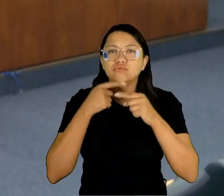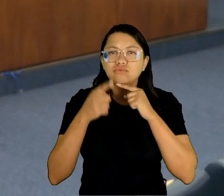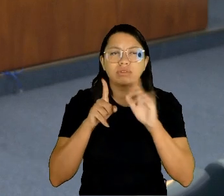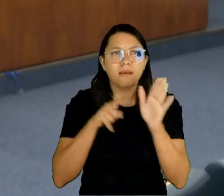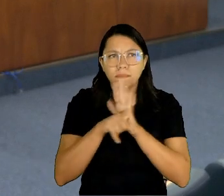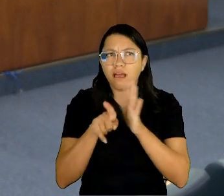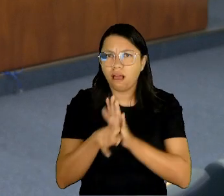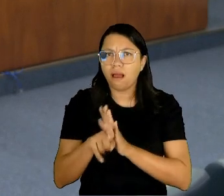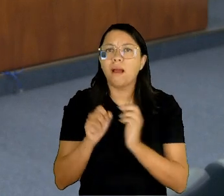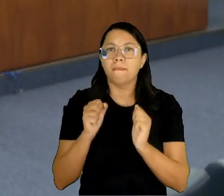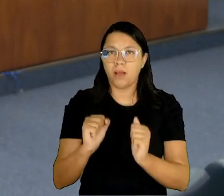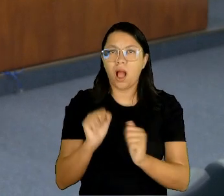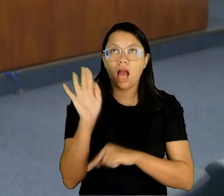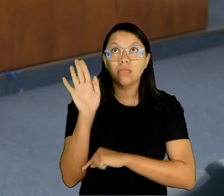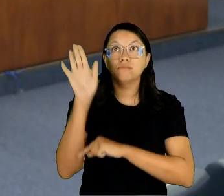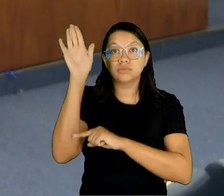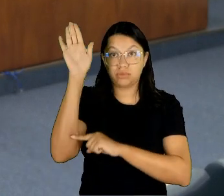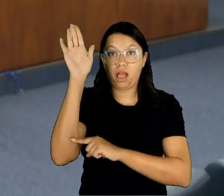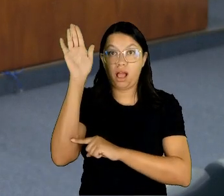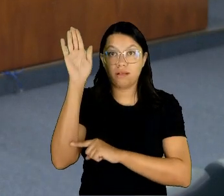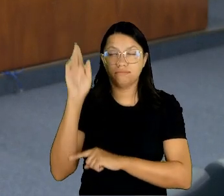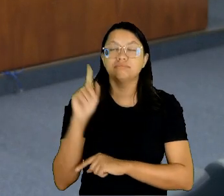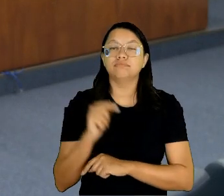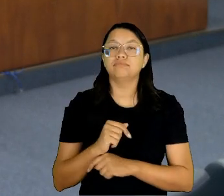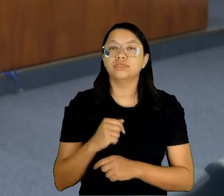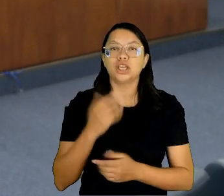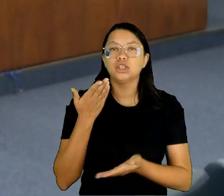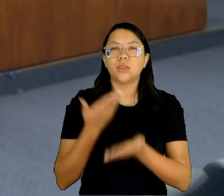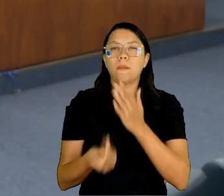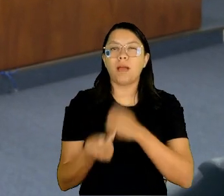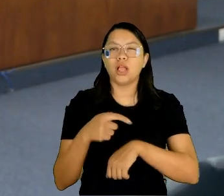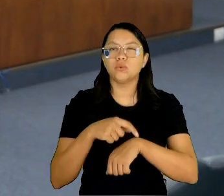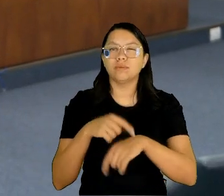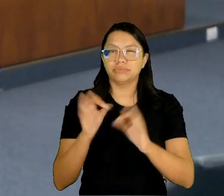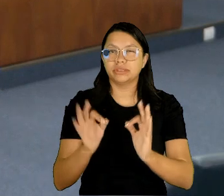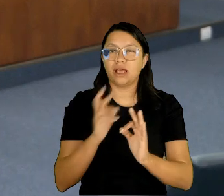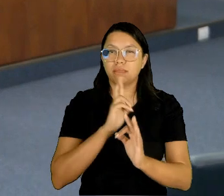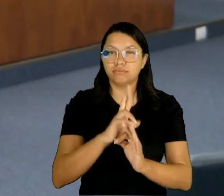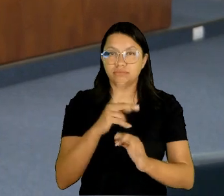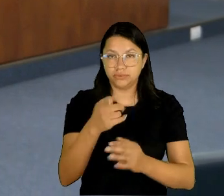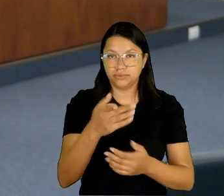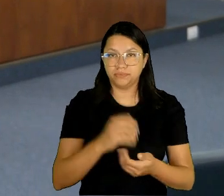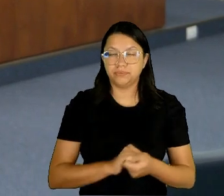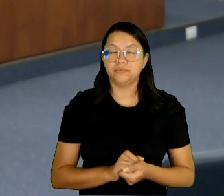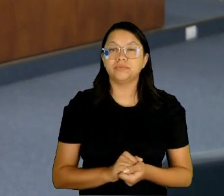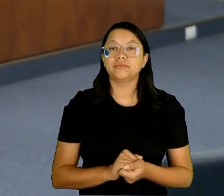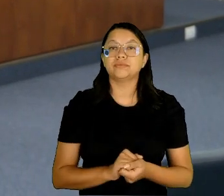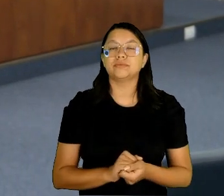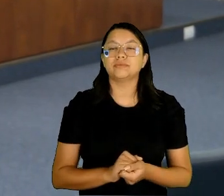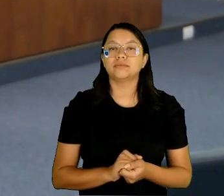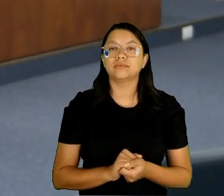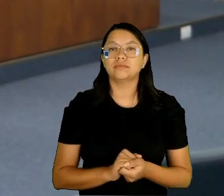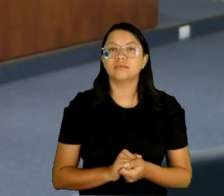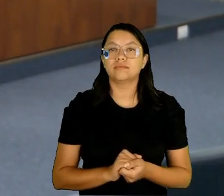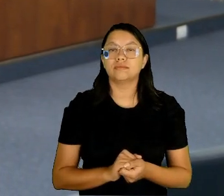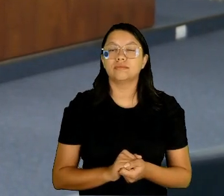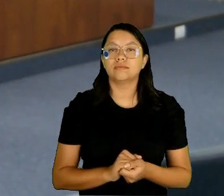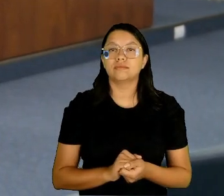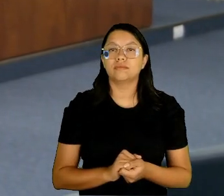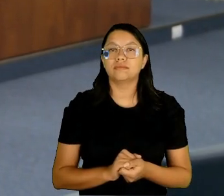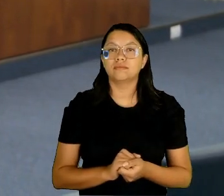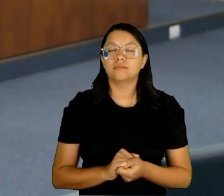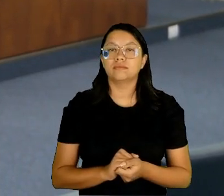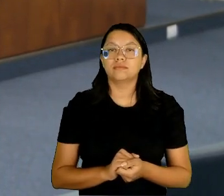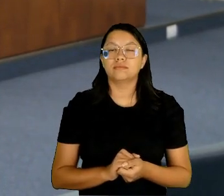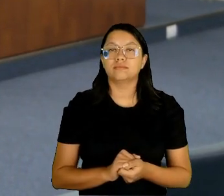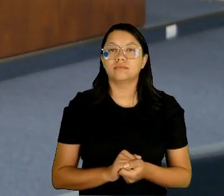alguma pergunta durante a palestra, pode interromper, levantar a mão para a gente não perder aí o time de abordar alguma pergunta, alguma dúvida